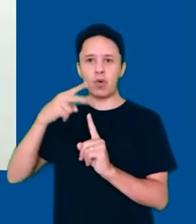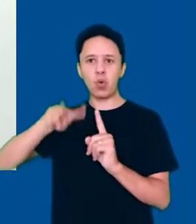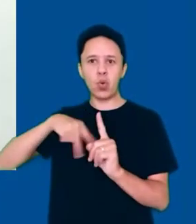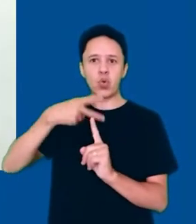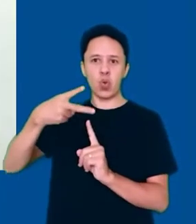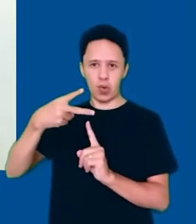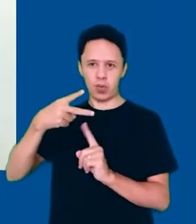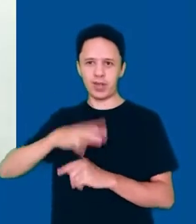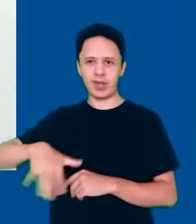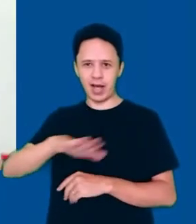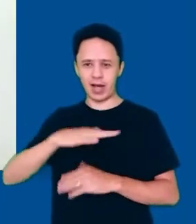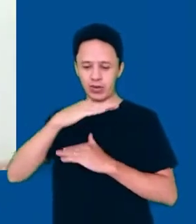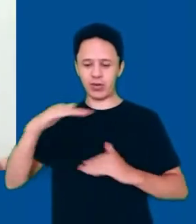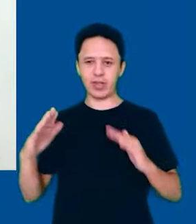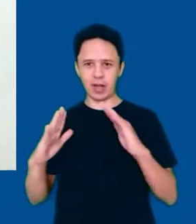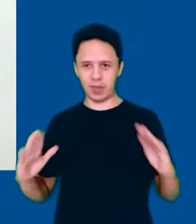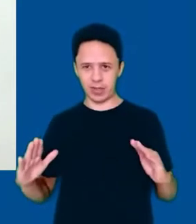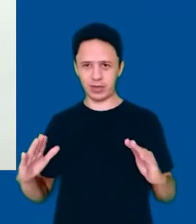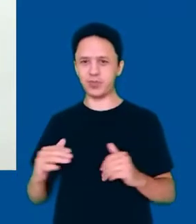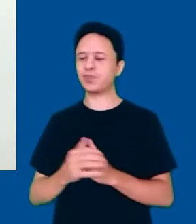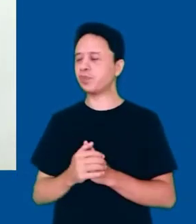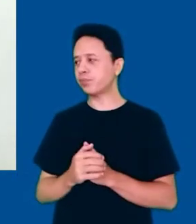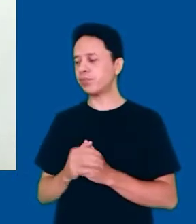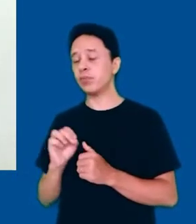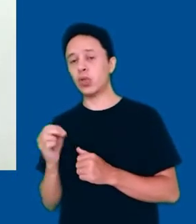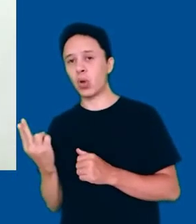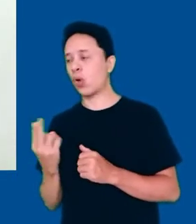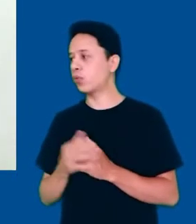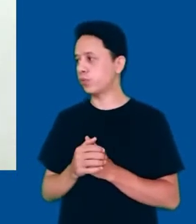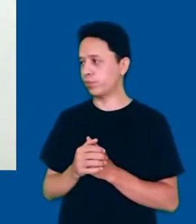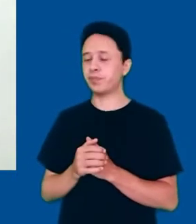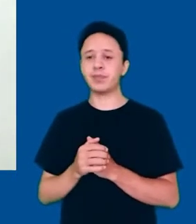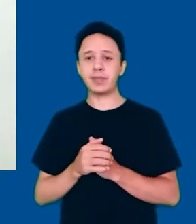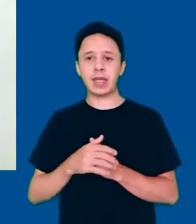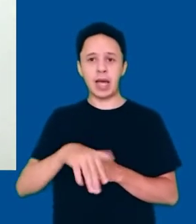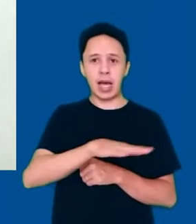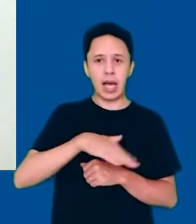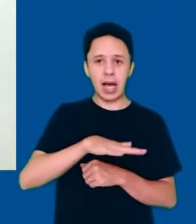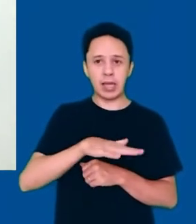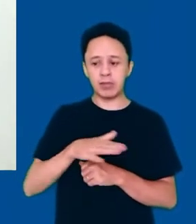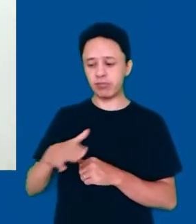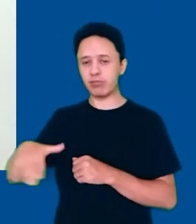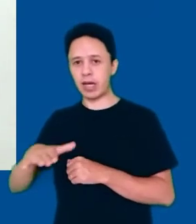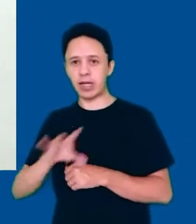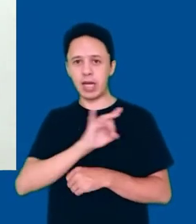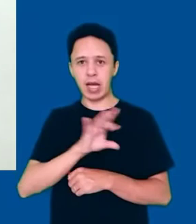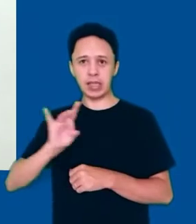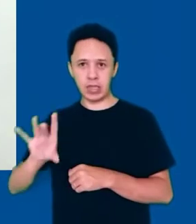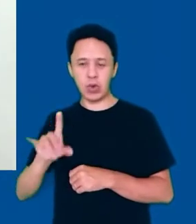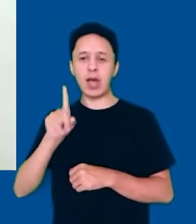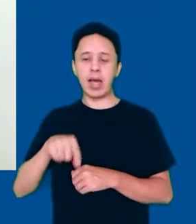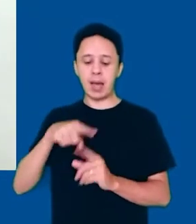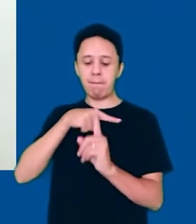de qualquer um deles? Ou, outro ponto de vista, a área de cada trapézio que eu tenho aqui não é a metade